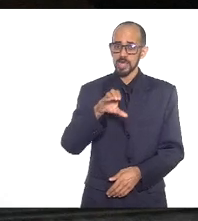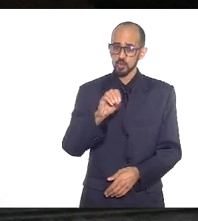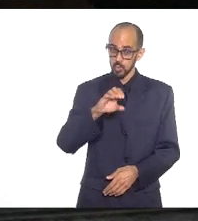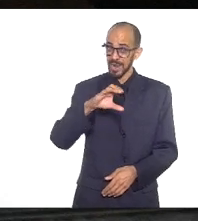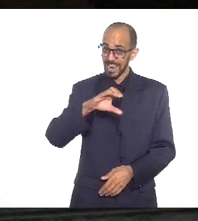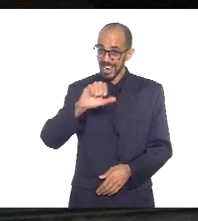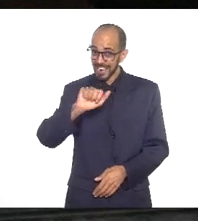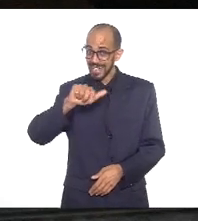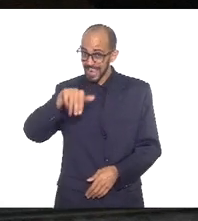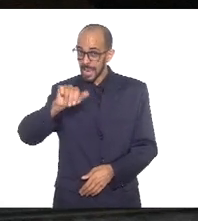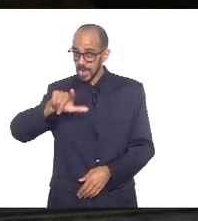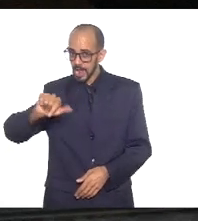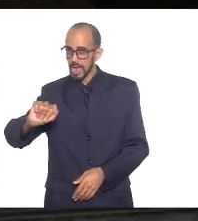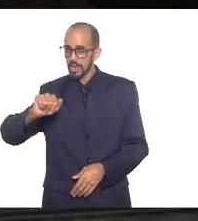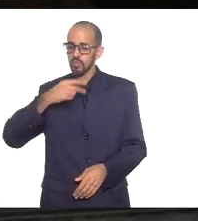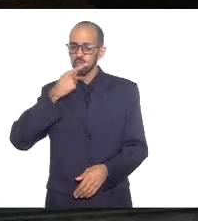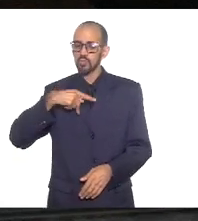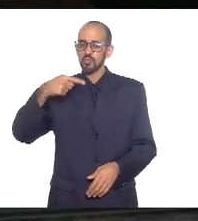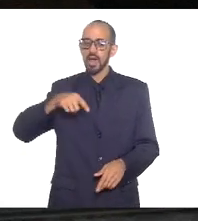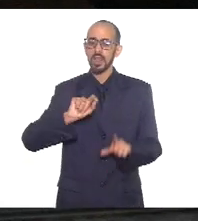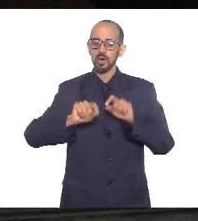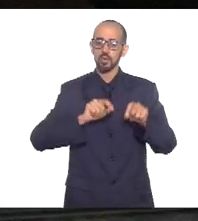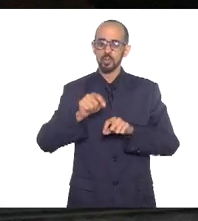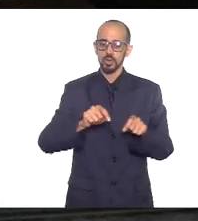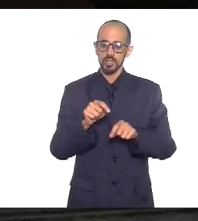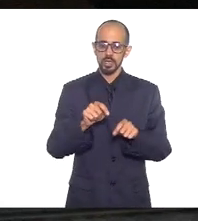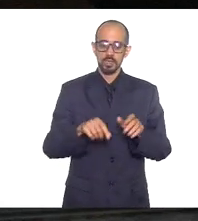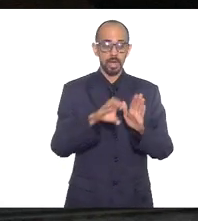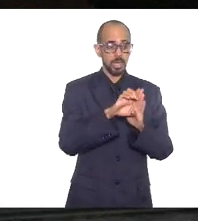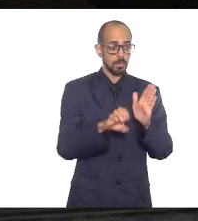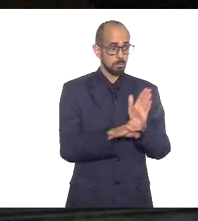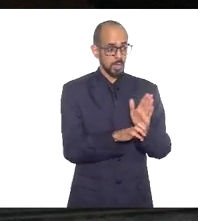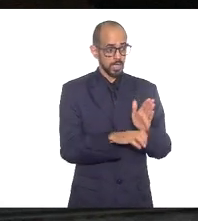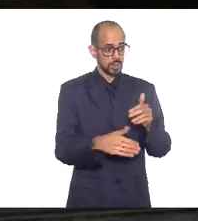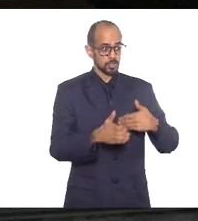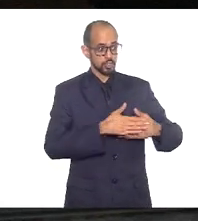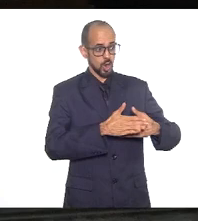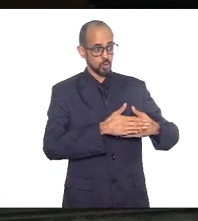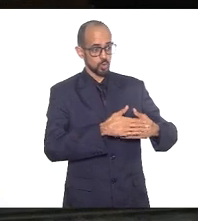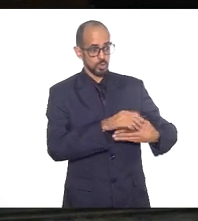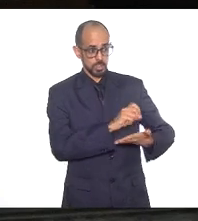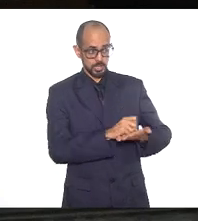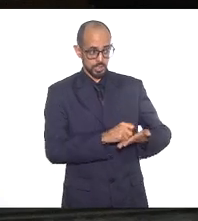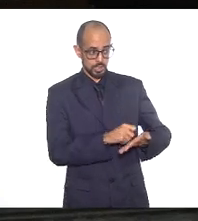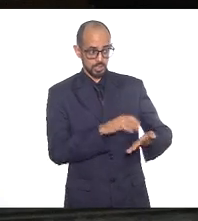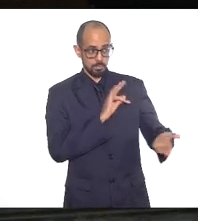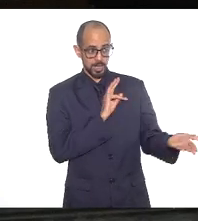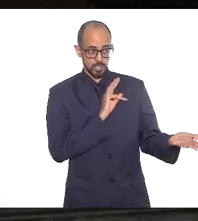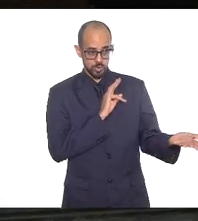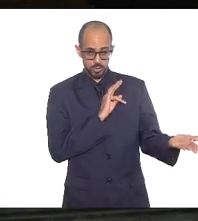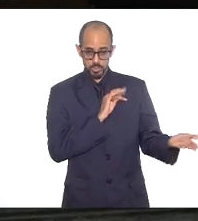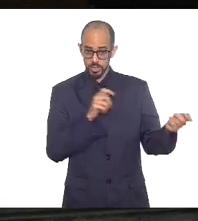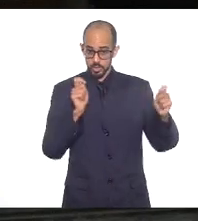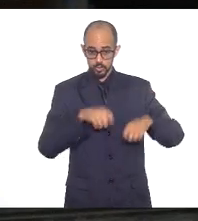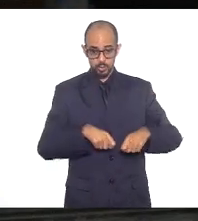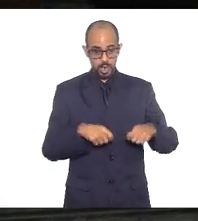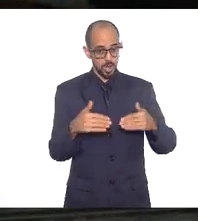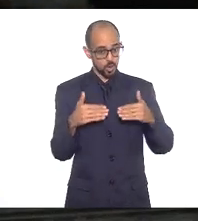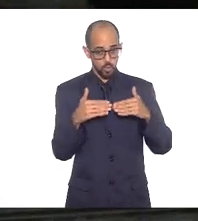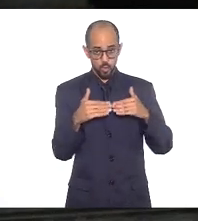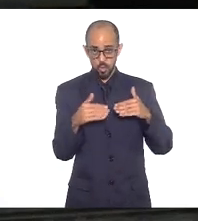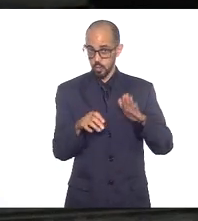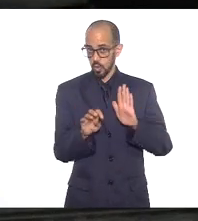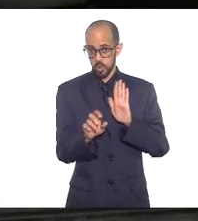ainda emenda de autoria da deputada Marta Rocha, que, embora não caiba ao texto do